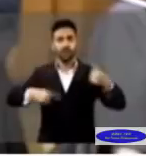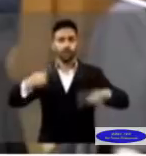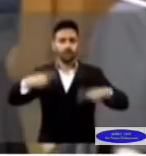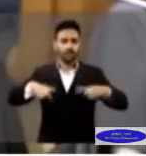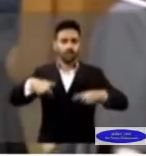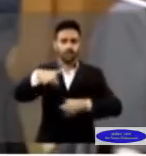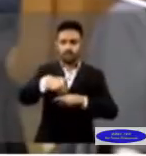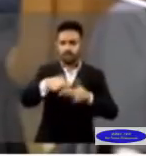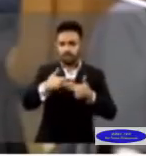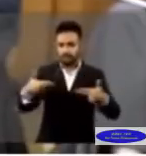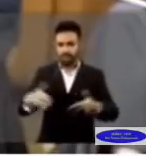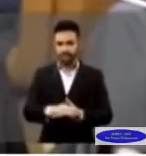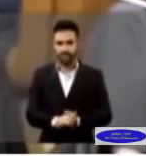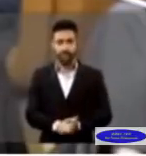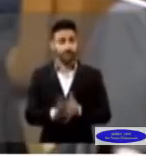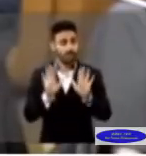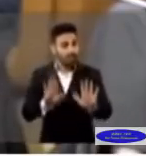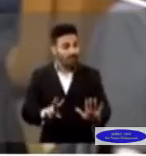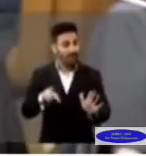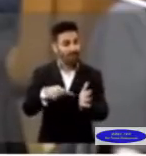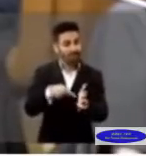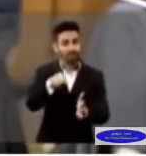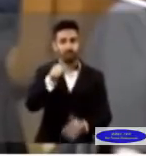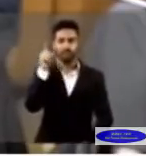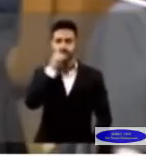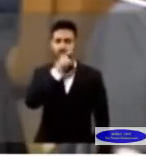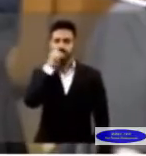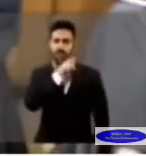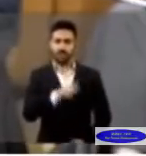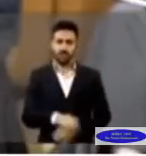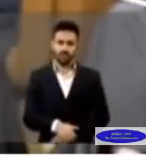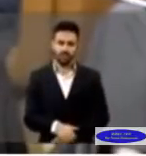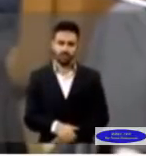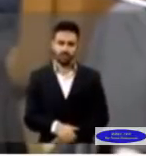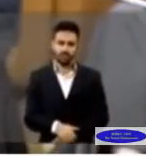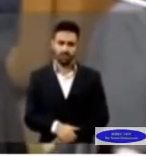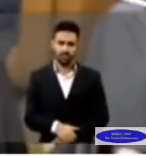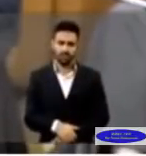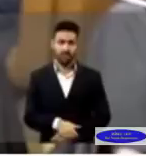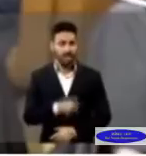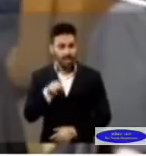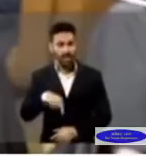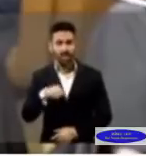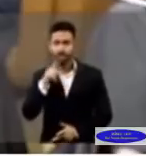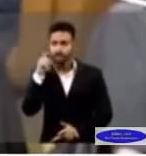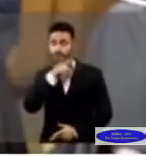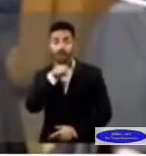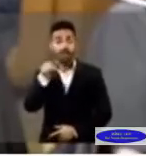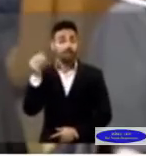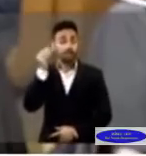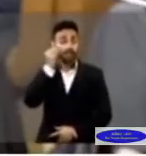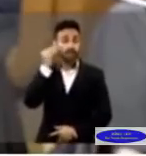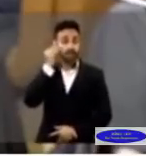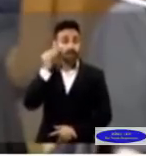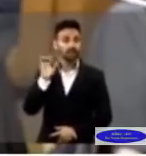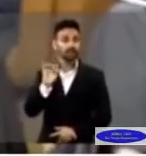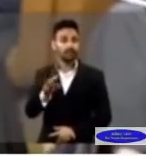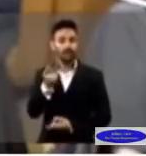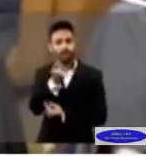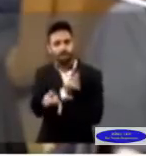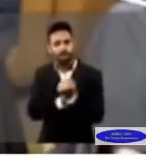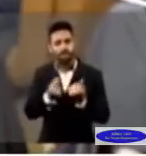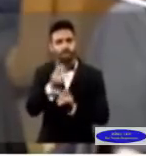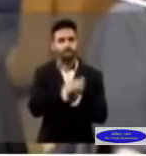da Constituição de 88, desagrada ao Ministério Público. Há pelo menos 20 anos. Cito aqui, por todos, o julgamento do